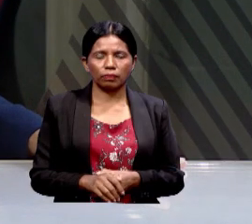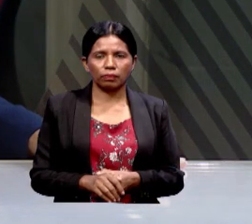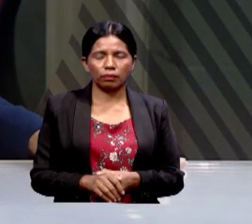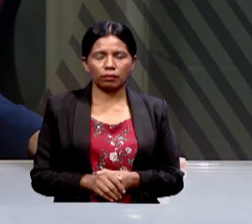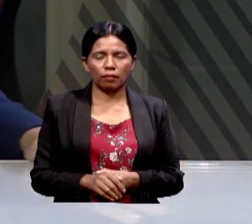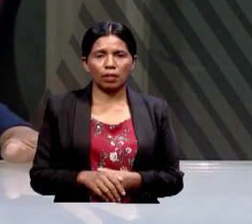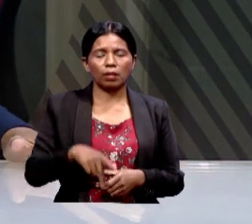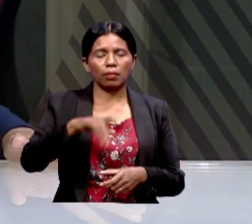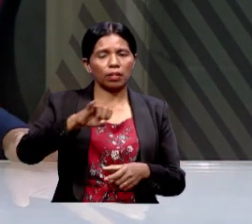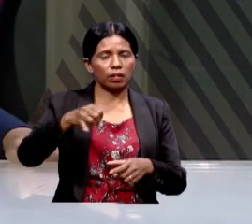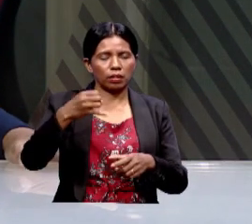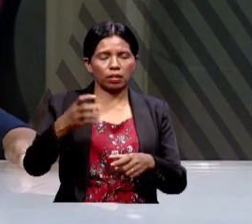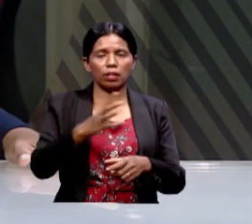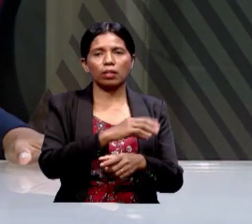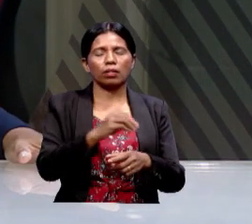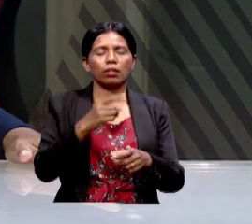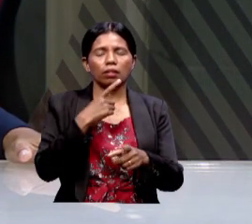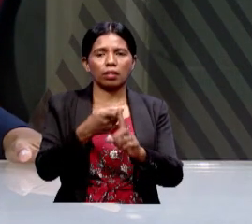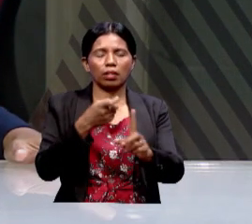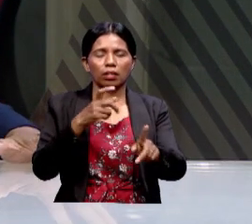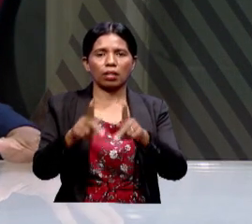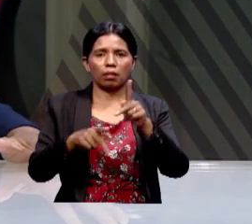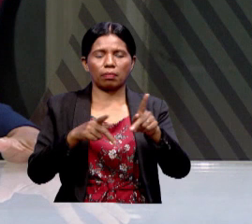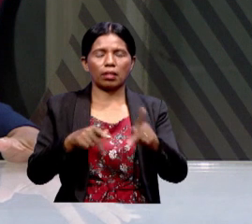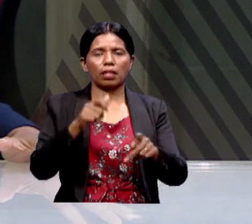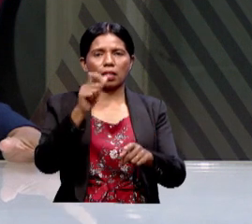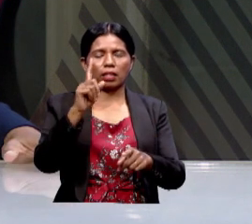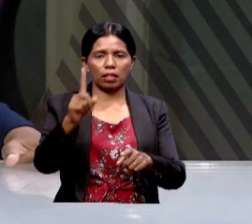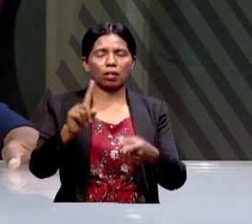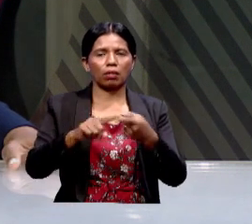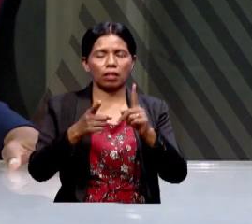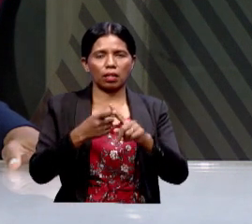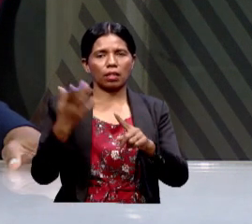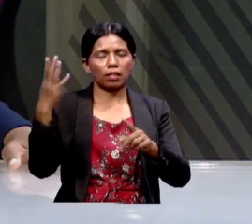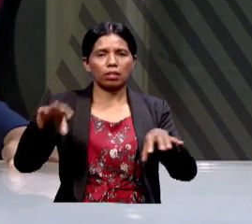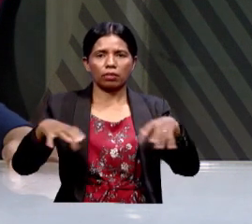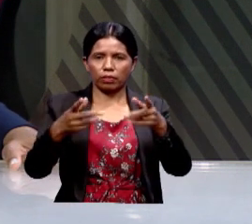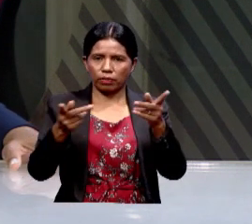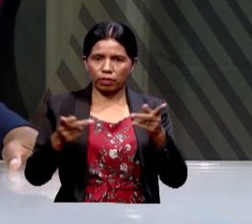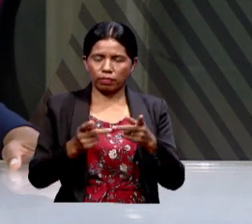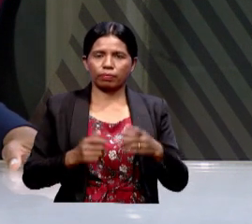Procurador Domingos Barreto é tão ameaça, Rússia arguido ida, não é colega e é serviço fato.